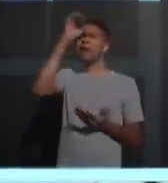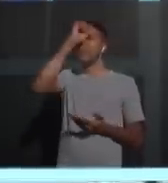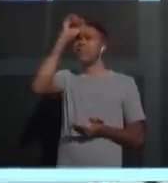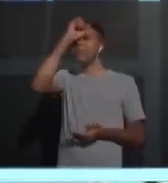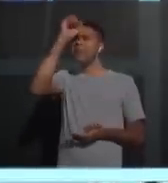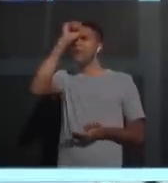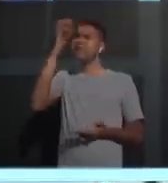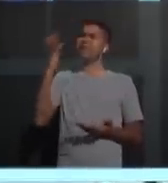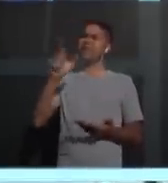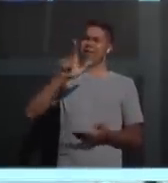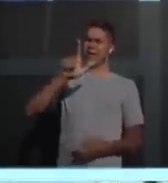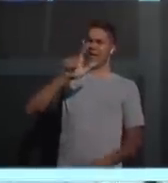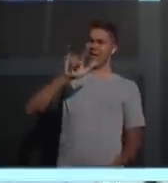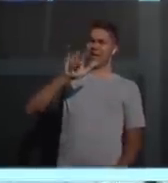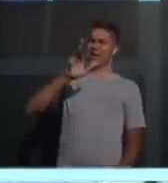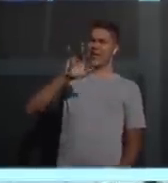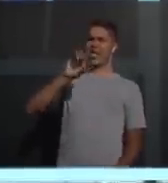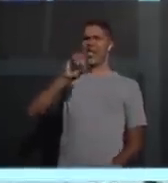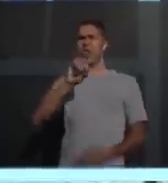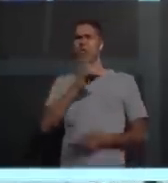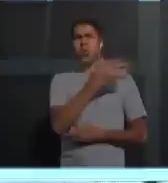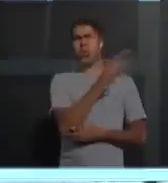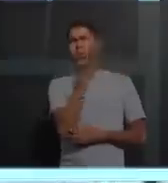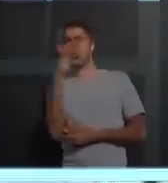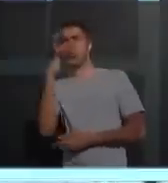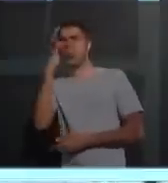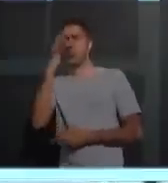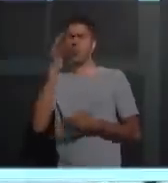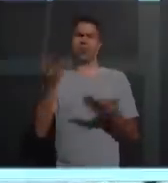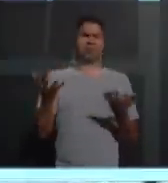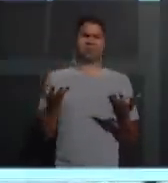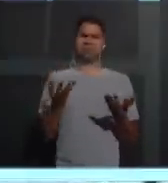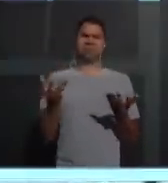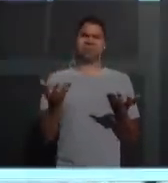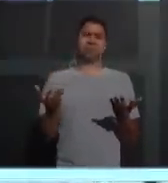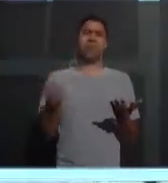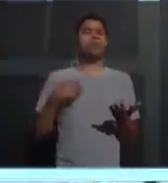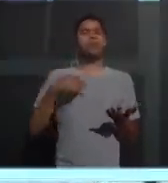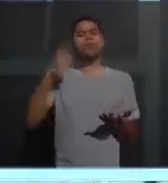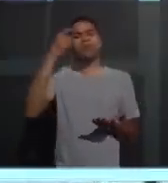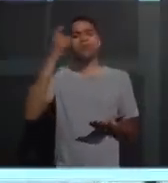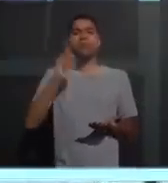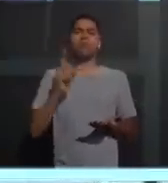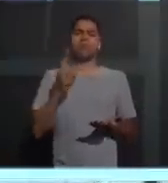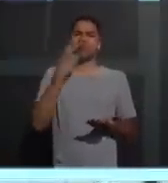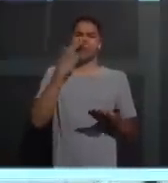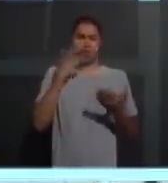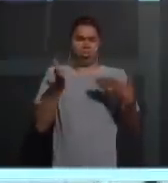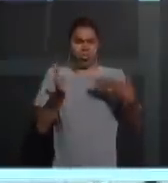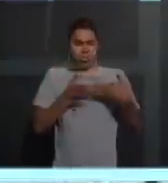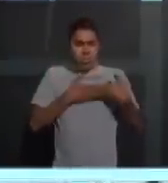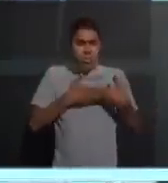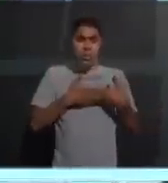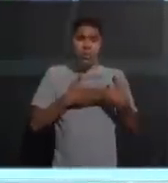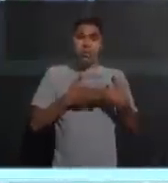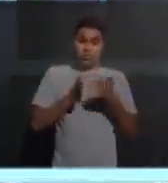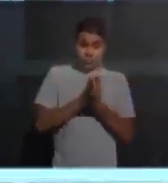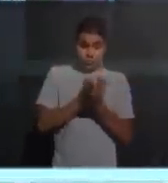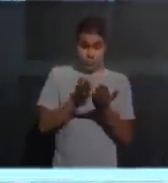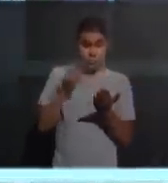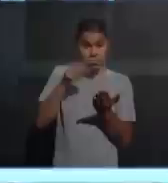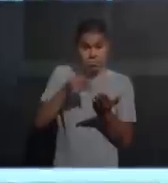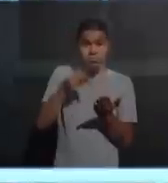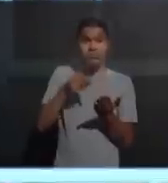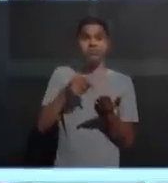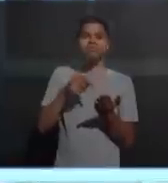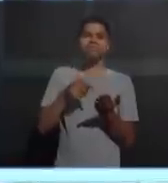sobre o lírio aprender com linho não pense isso não fecha o seu coração porque se está na palavra de